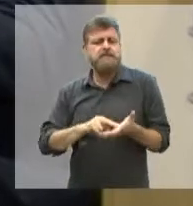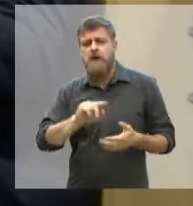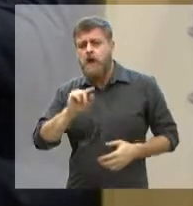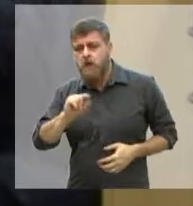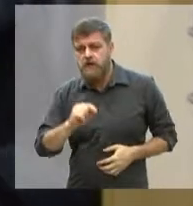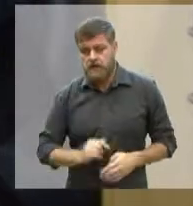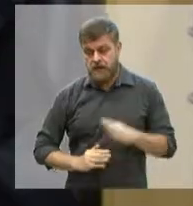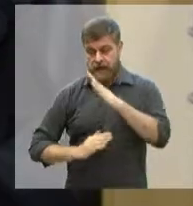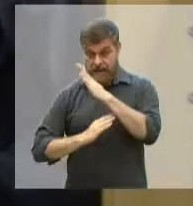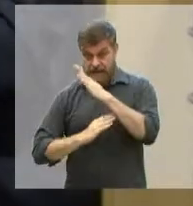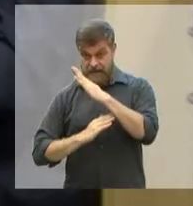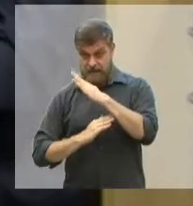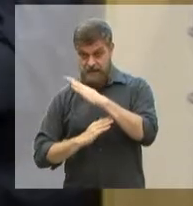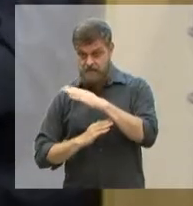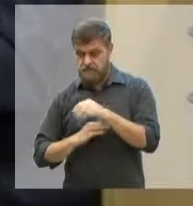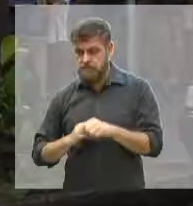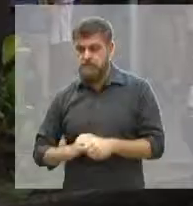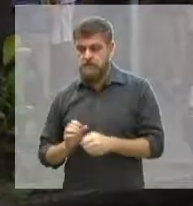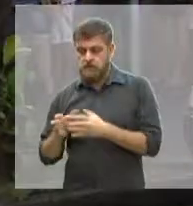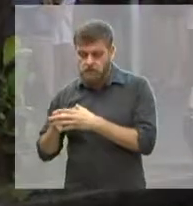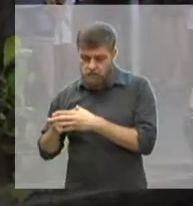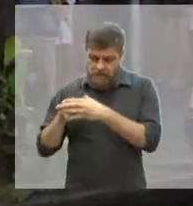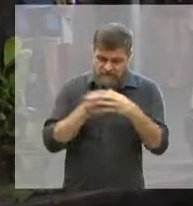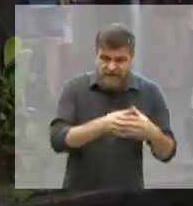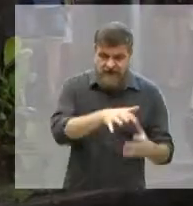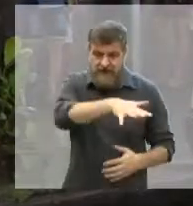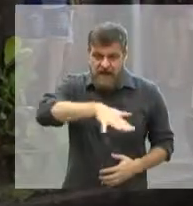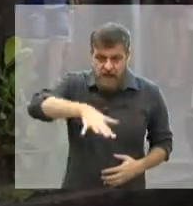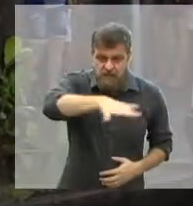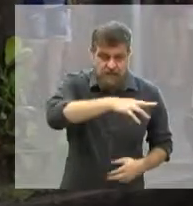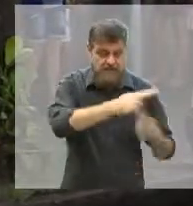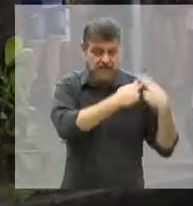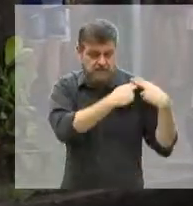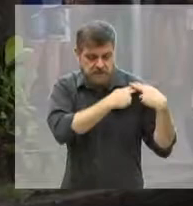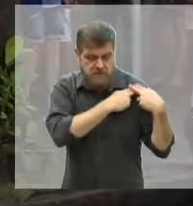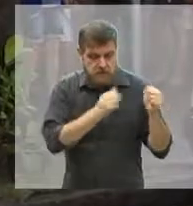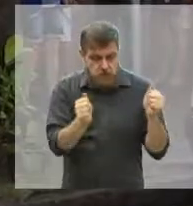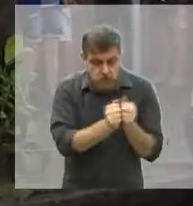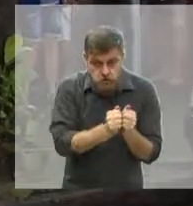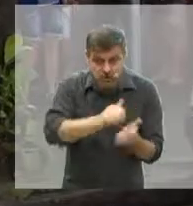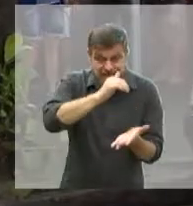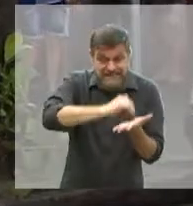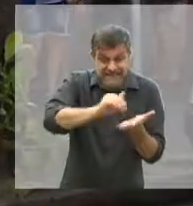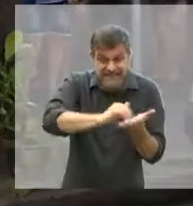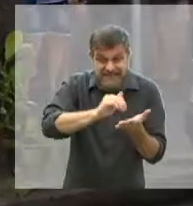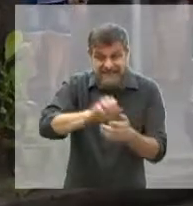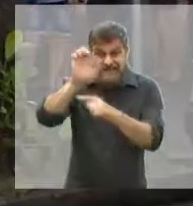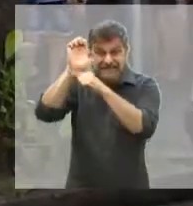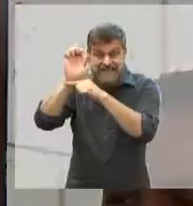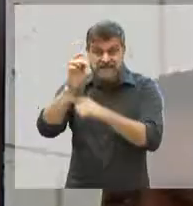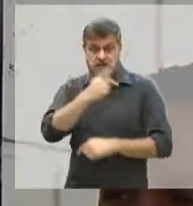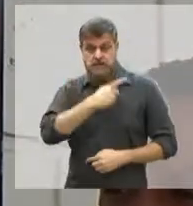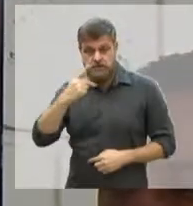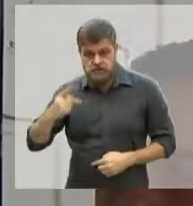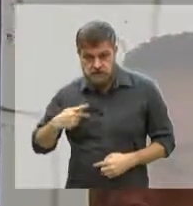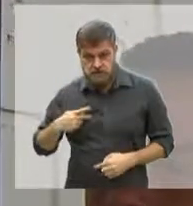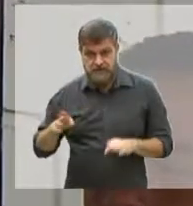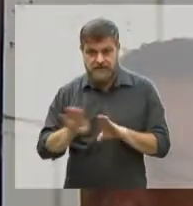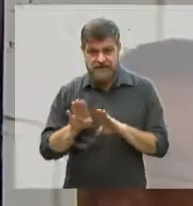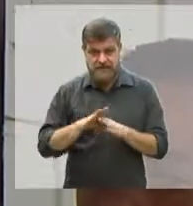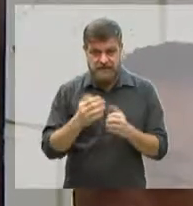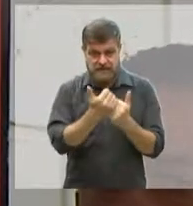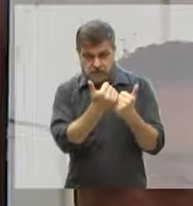em que a Câmara se dirige a outro órgão de governo para tratar, junto da Secretaria Estadual de Saúde, da Diretoria Regional de Saúde